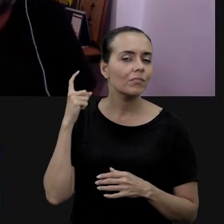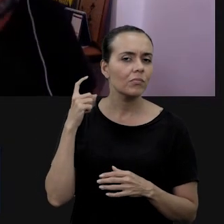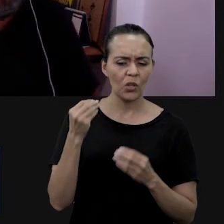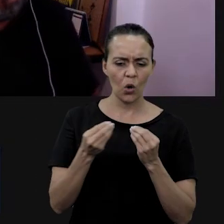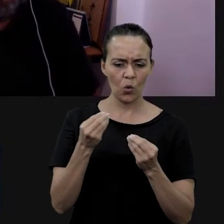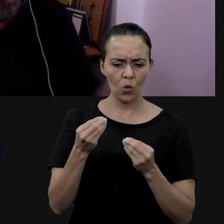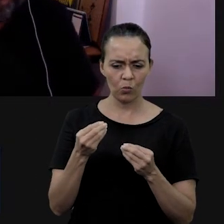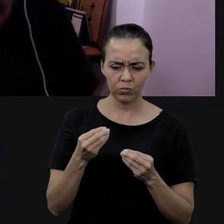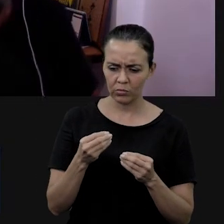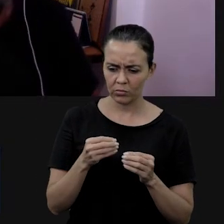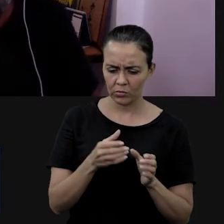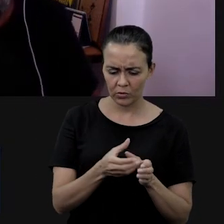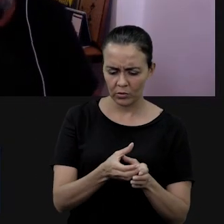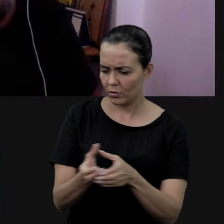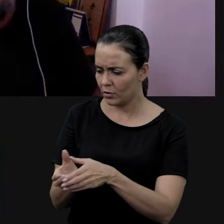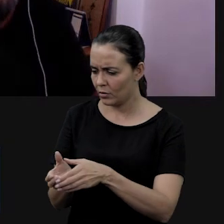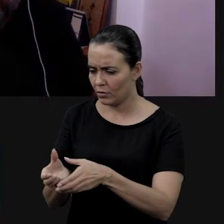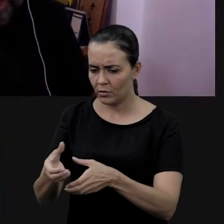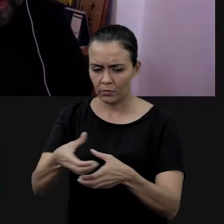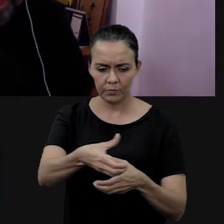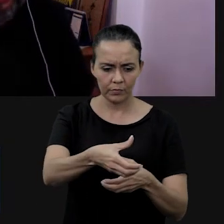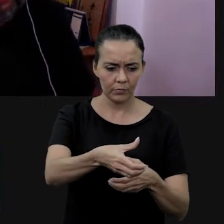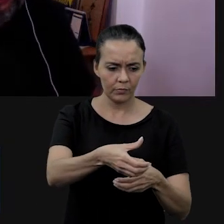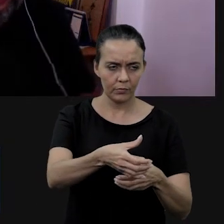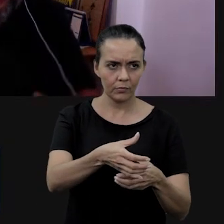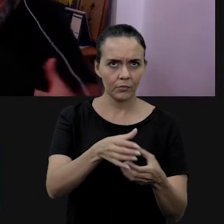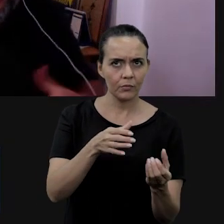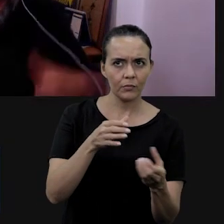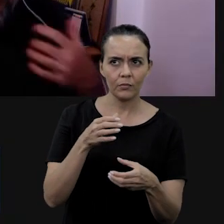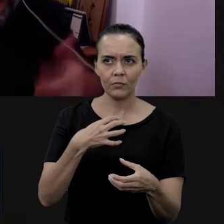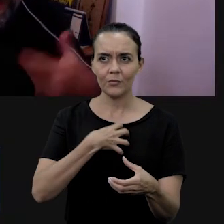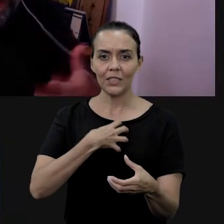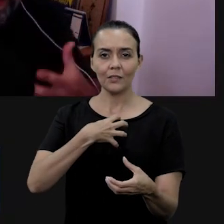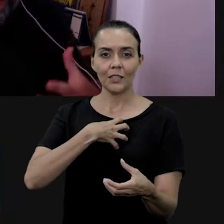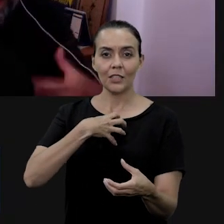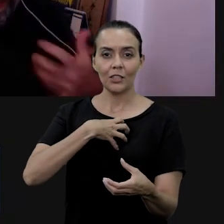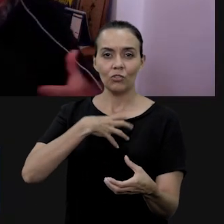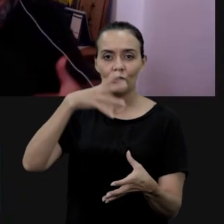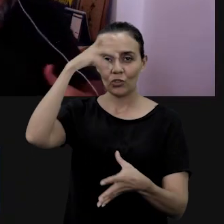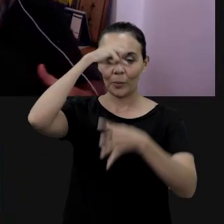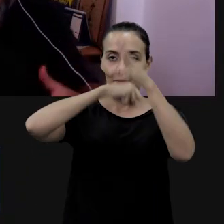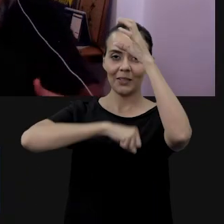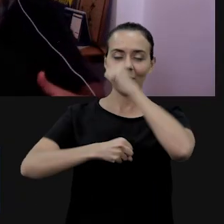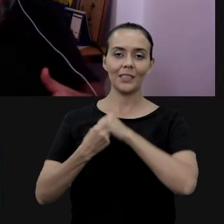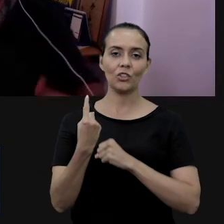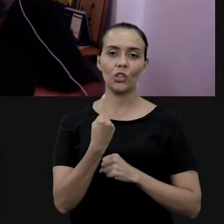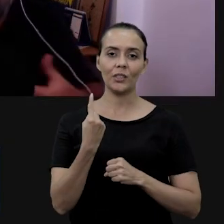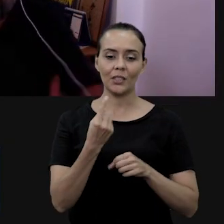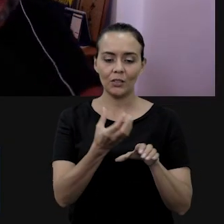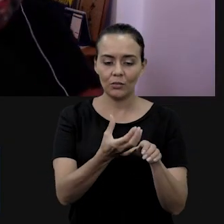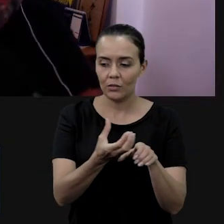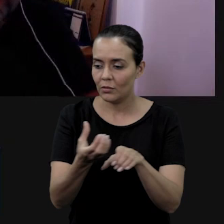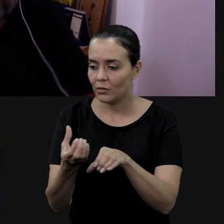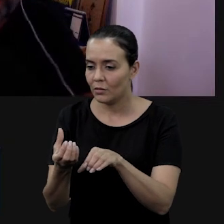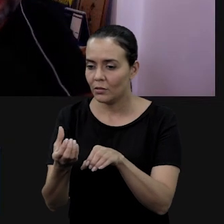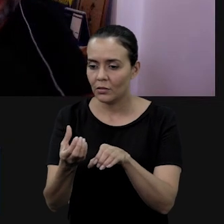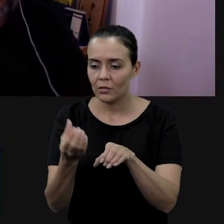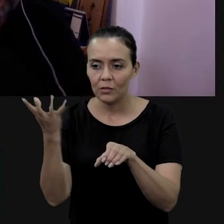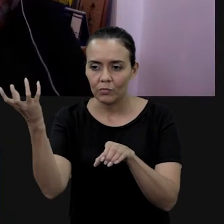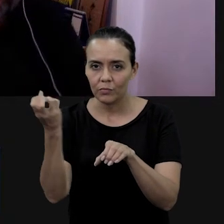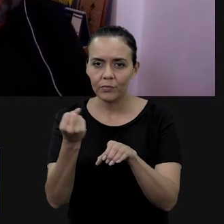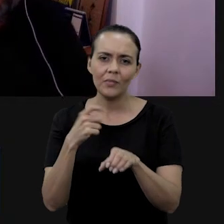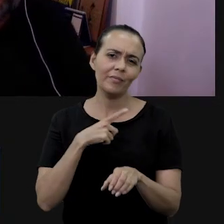assim. Como é que eu gravo isso aqui? Para onde eu aponto? E ter um início empírico, e aprendizado,